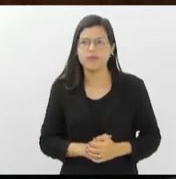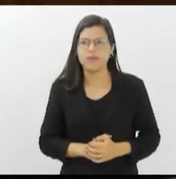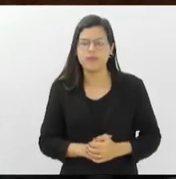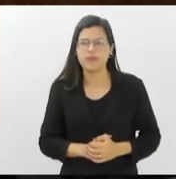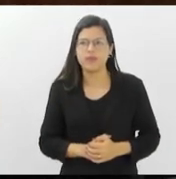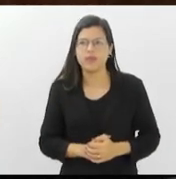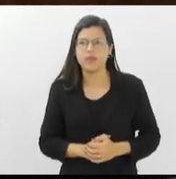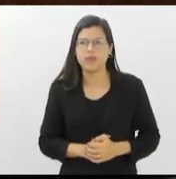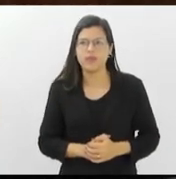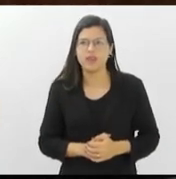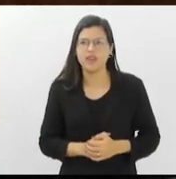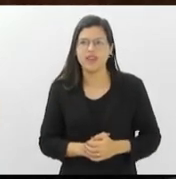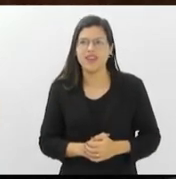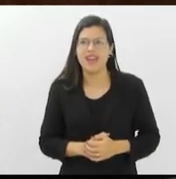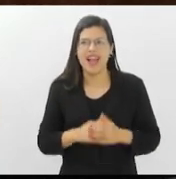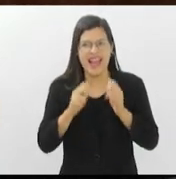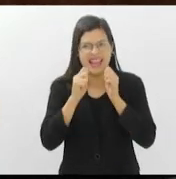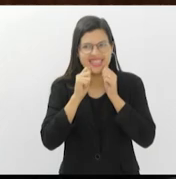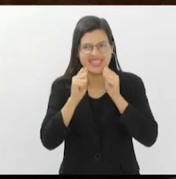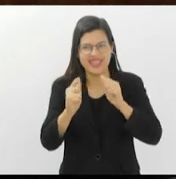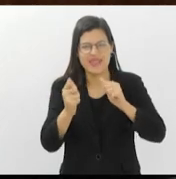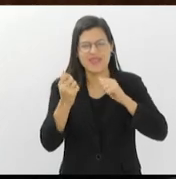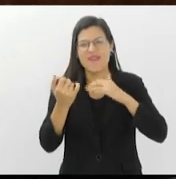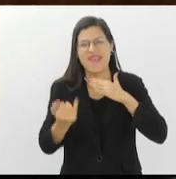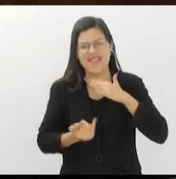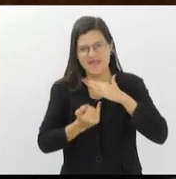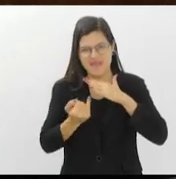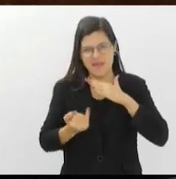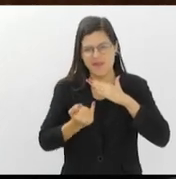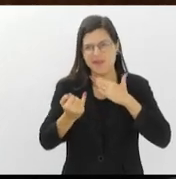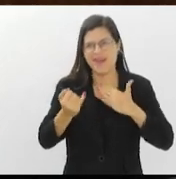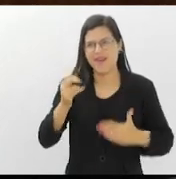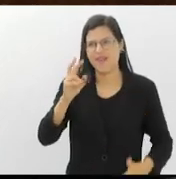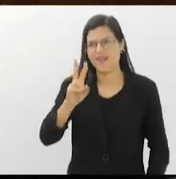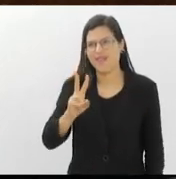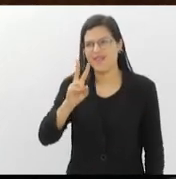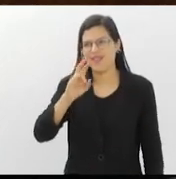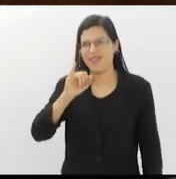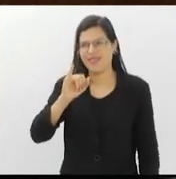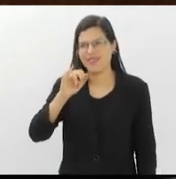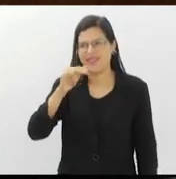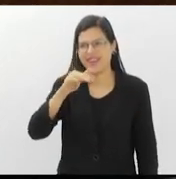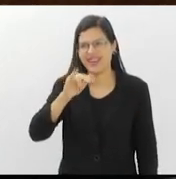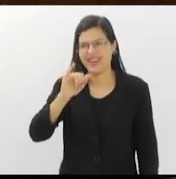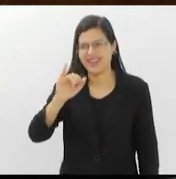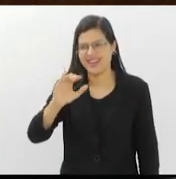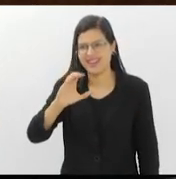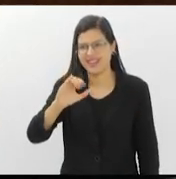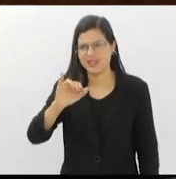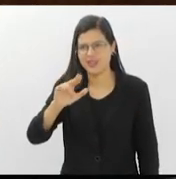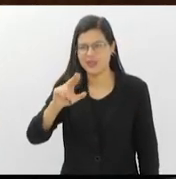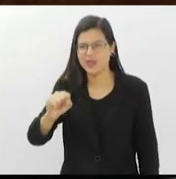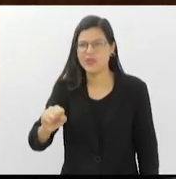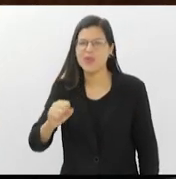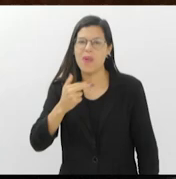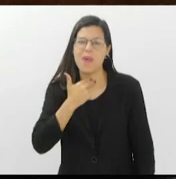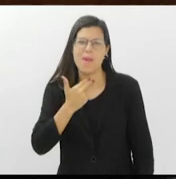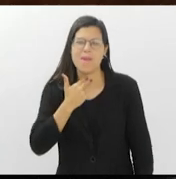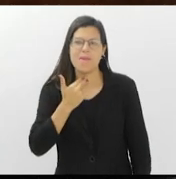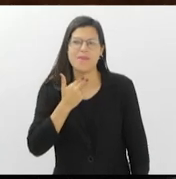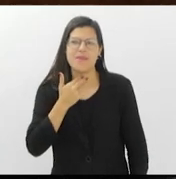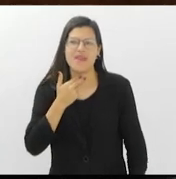informal, Vinícius Cozzolino. Ele não pode dar coautoria, mas ele foi o